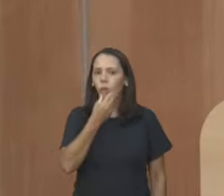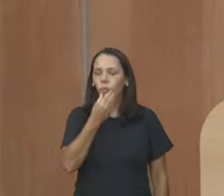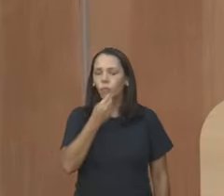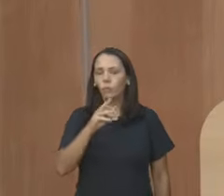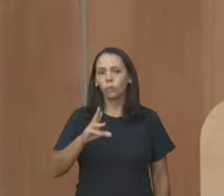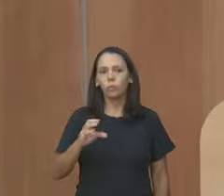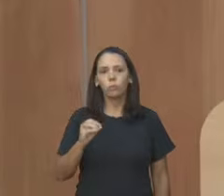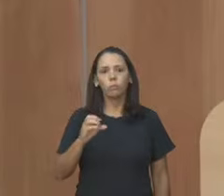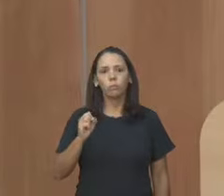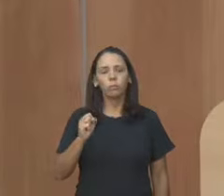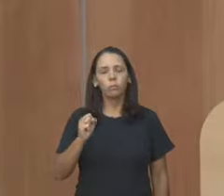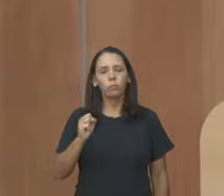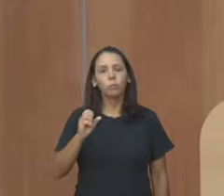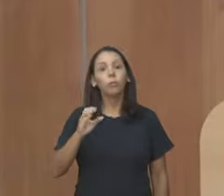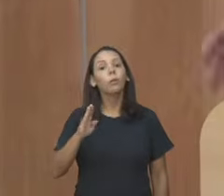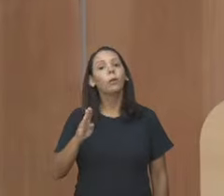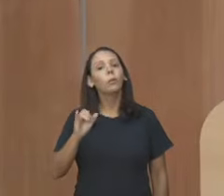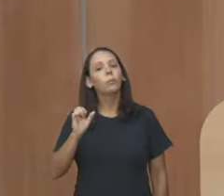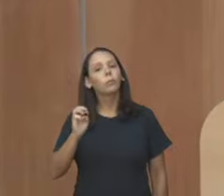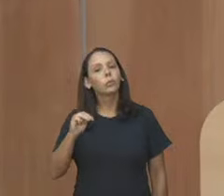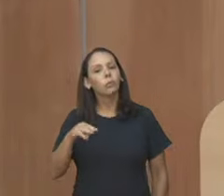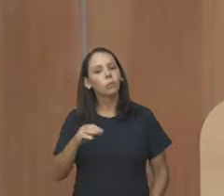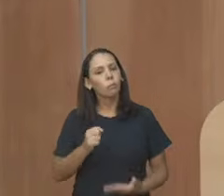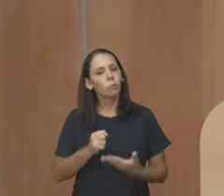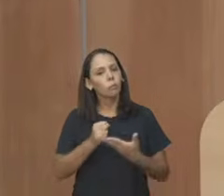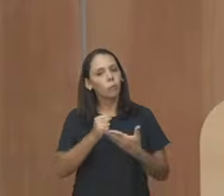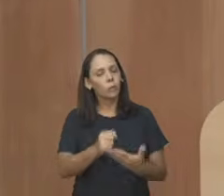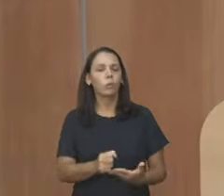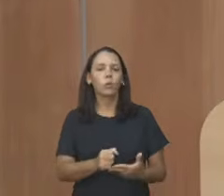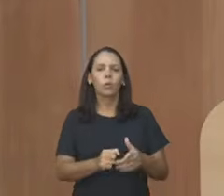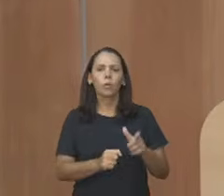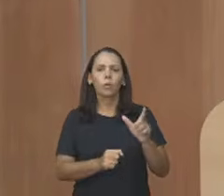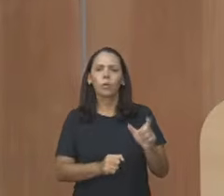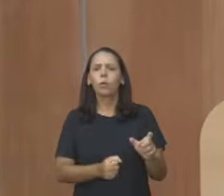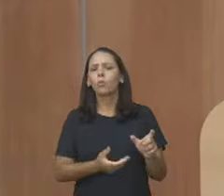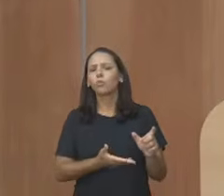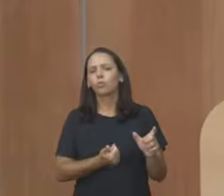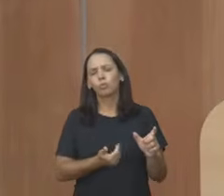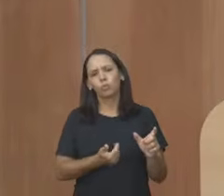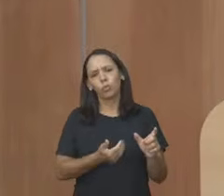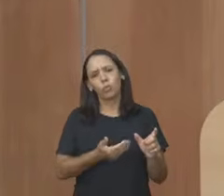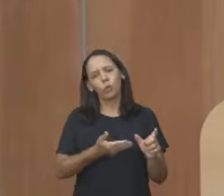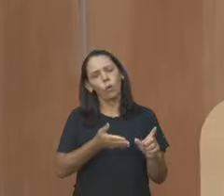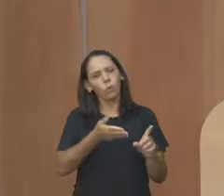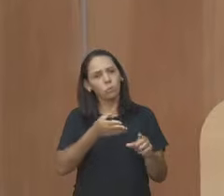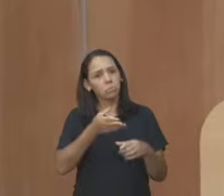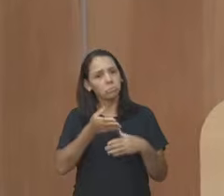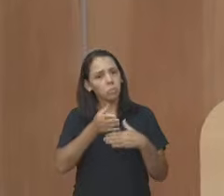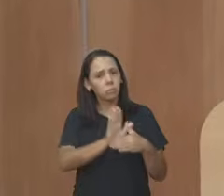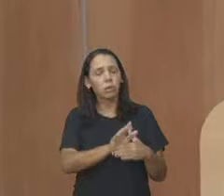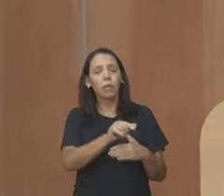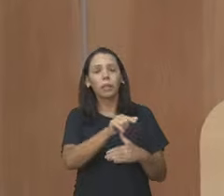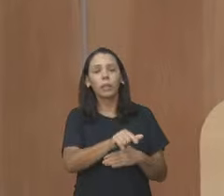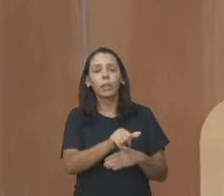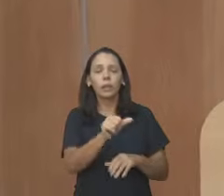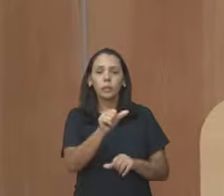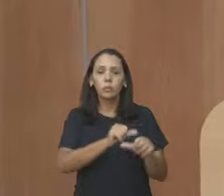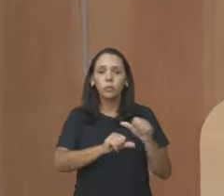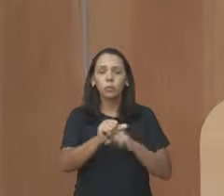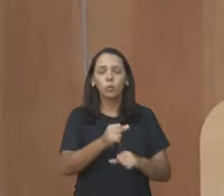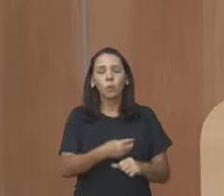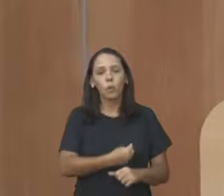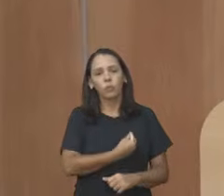e o rapaz passou a viver novamente em família. Muitos hoje, a esposa voltou para casa, os